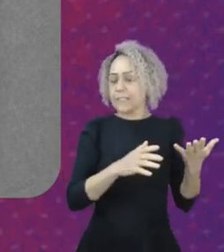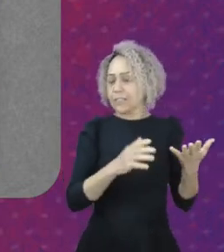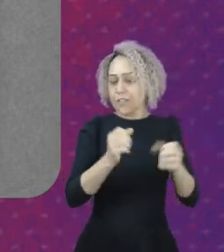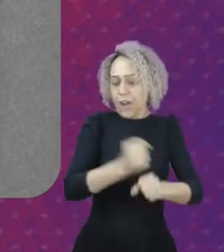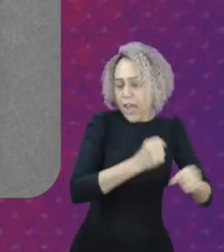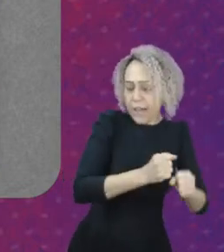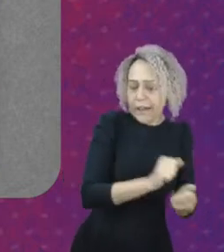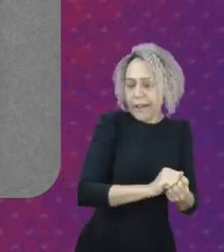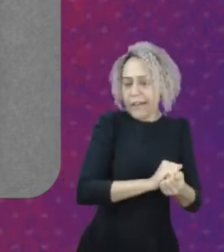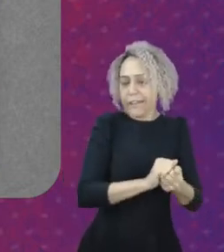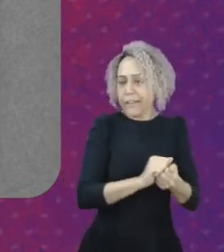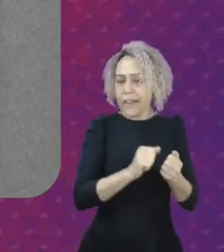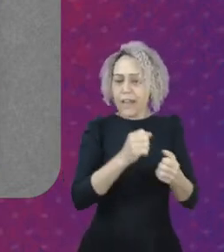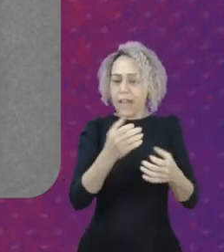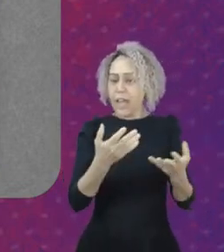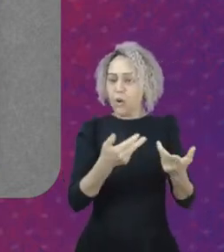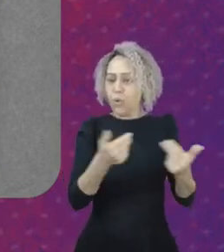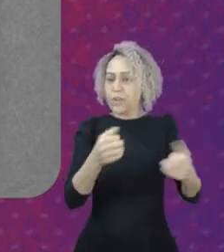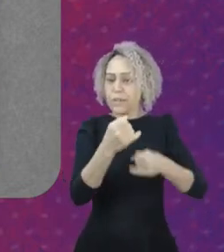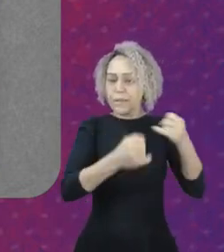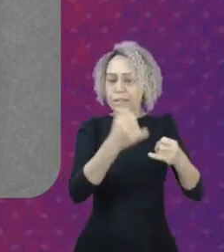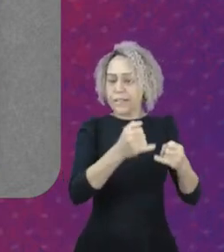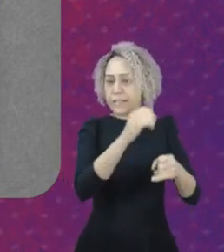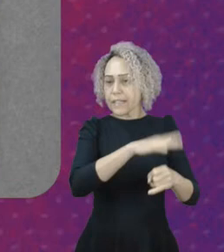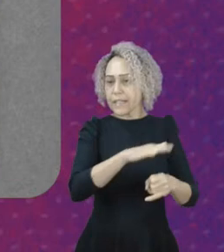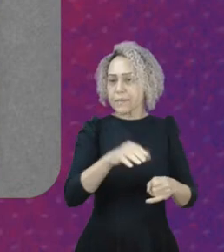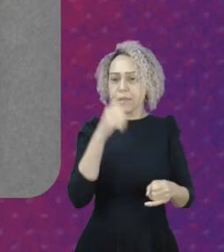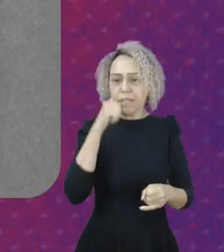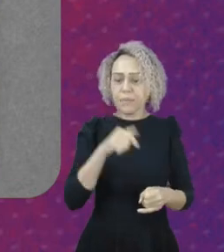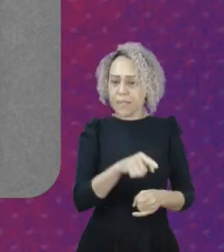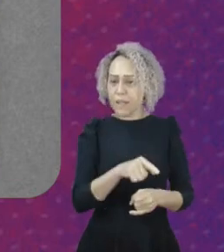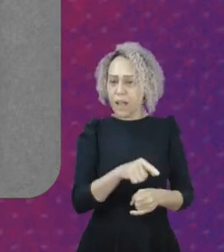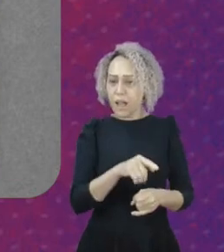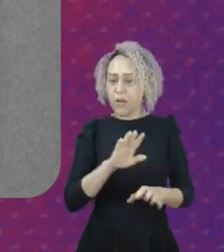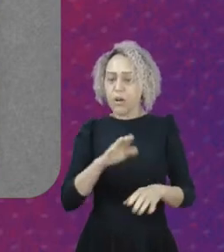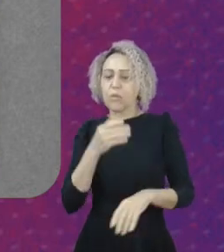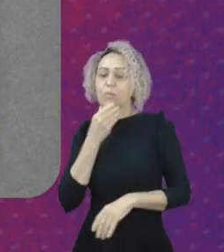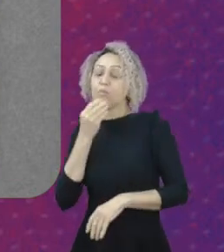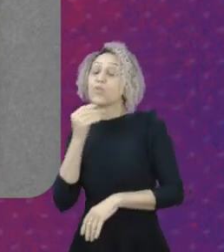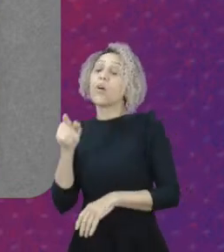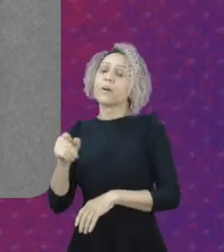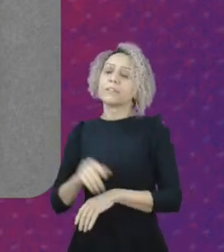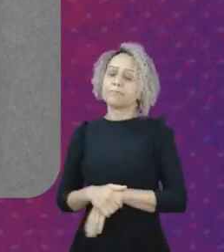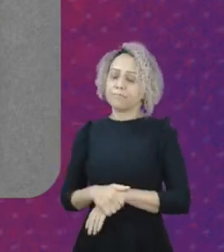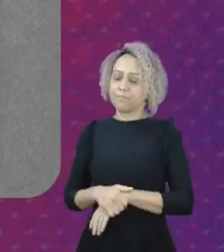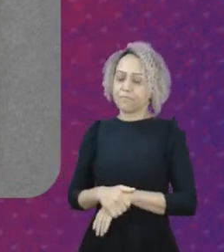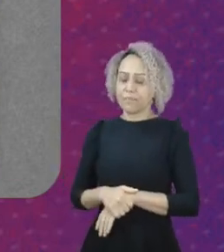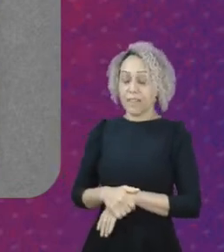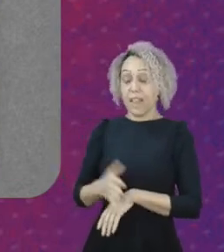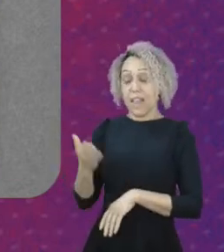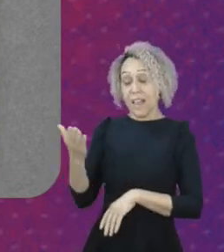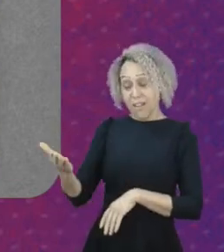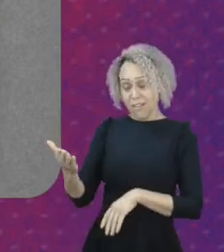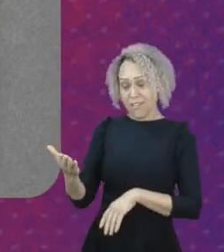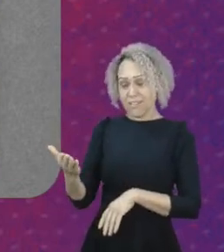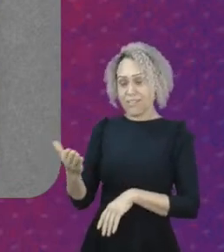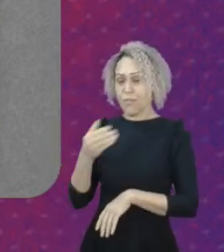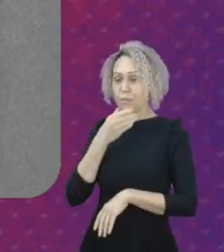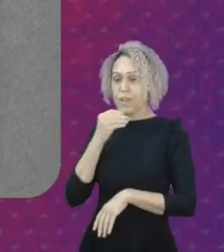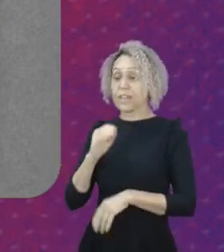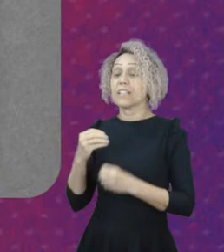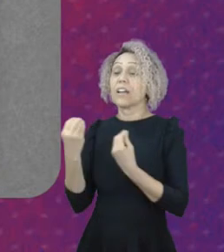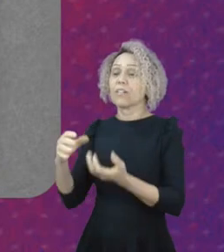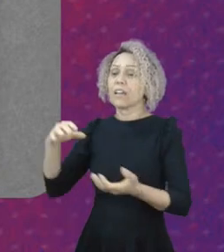são para fora de casa, né? Para o contexto de sociabilidade. Então, a bola, ele vai jogar, vai brincar fora com os